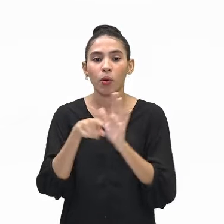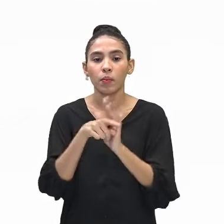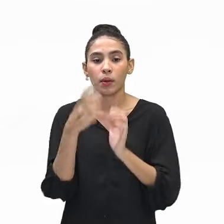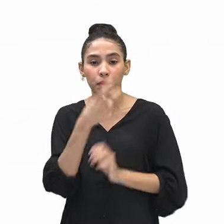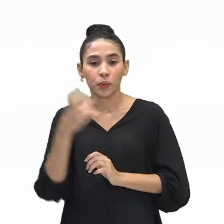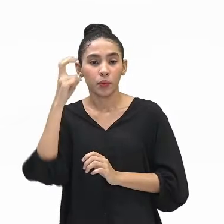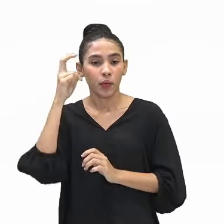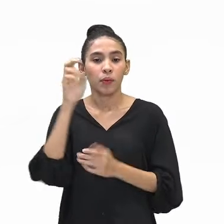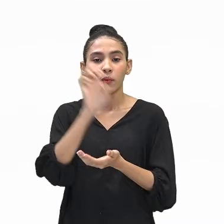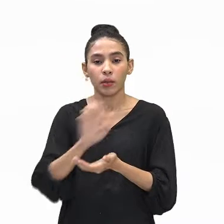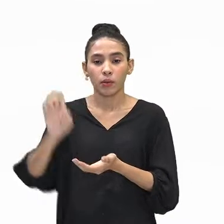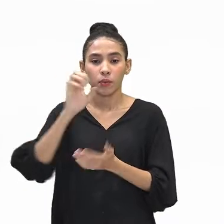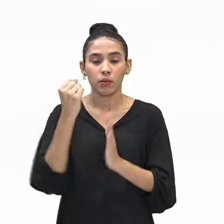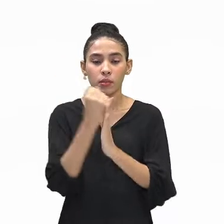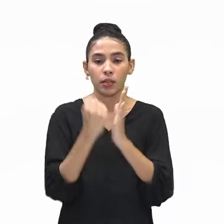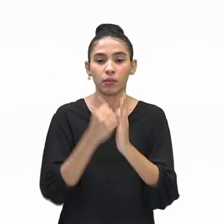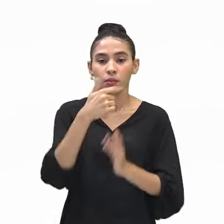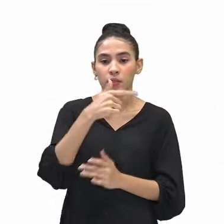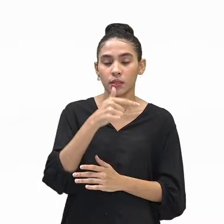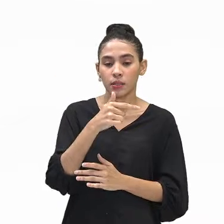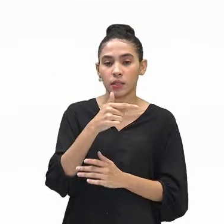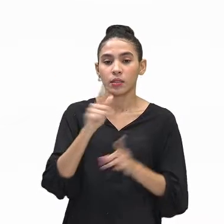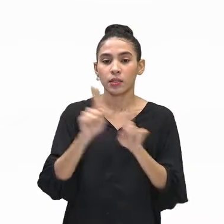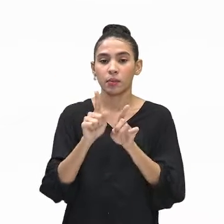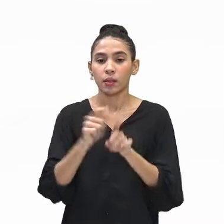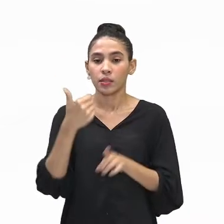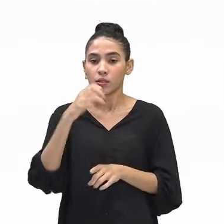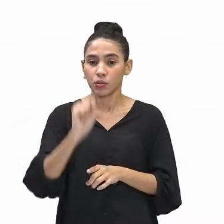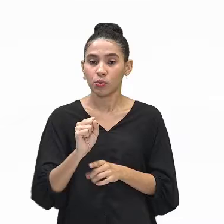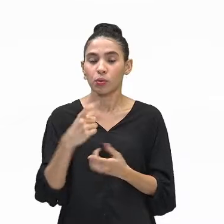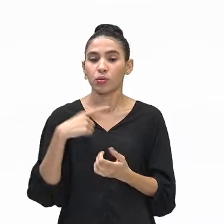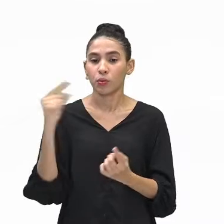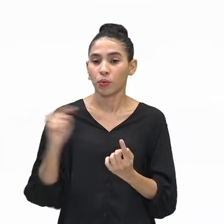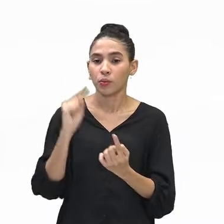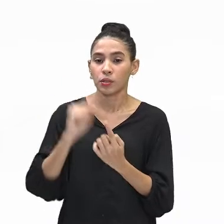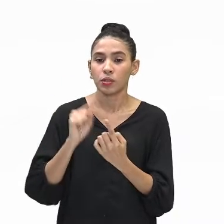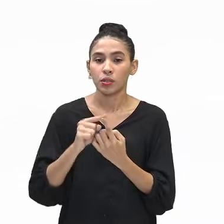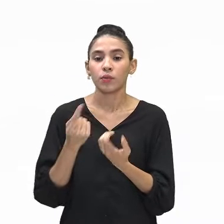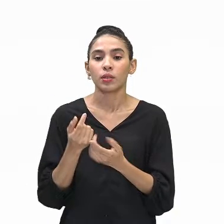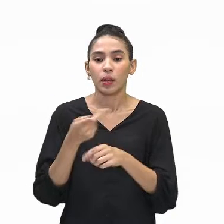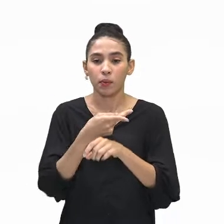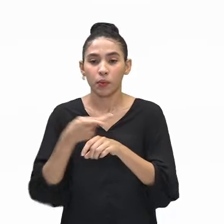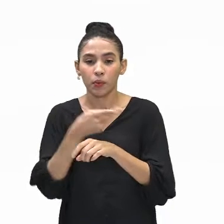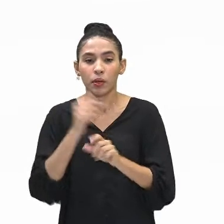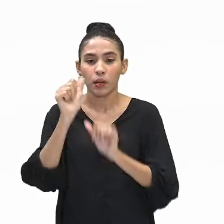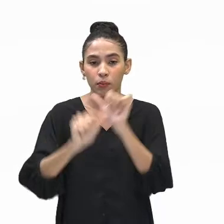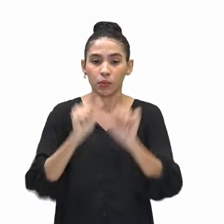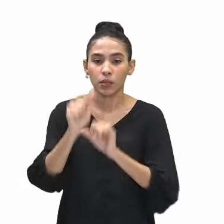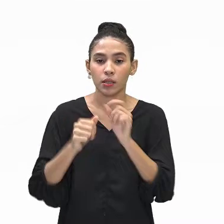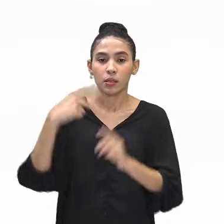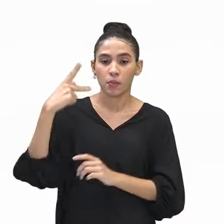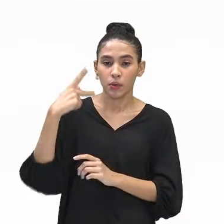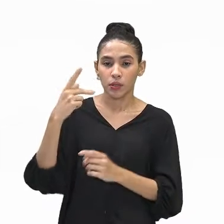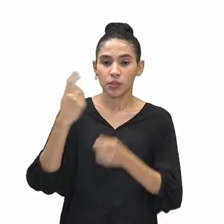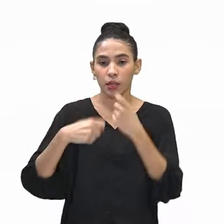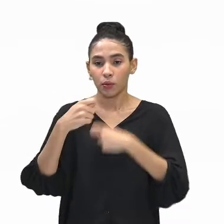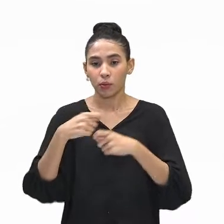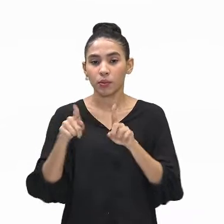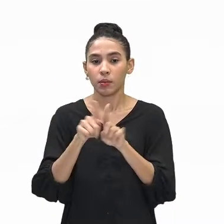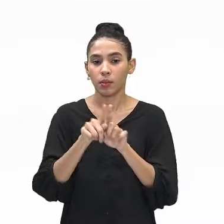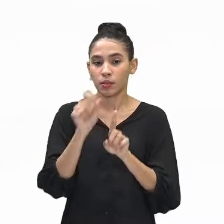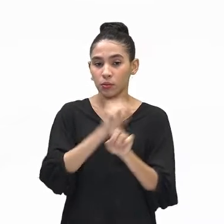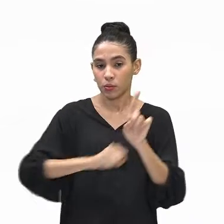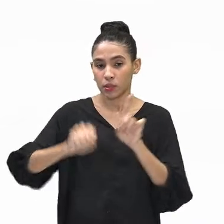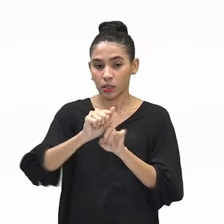e XVIII que buscava gerar mudanças políticas, econômicas e sociais na sociedade da época. Para isso,